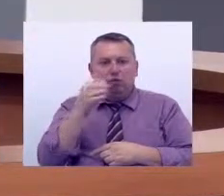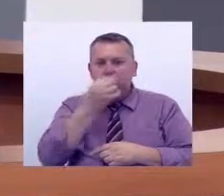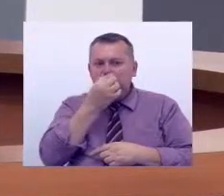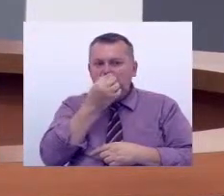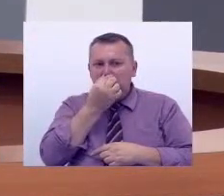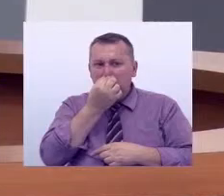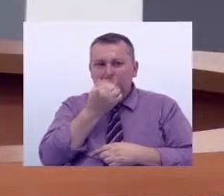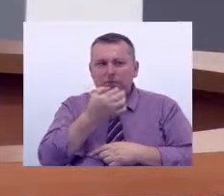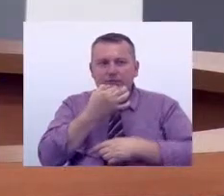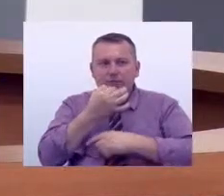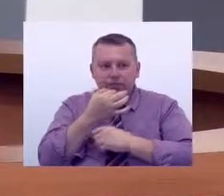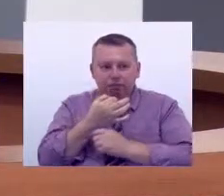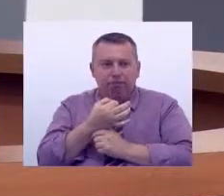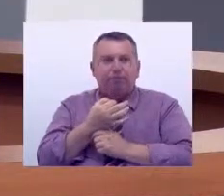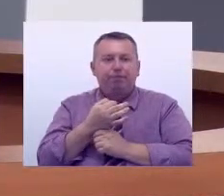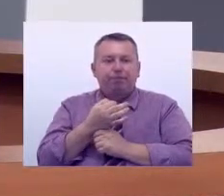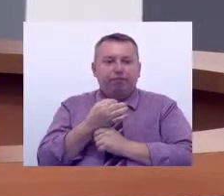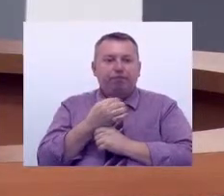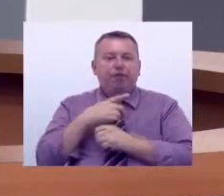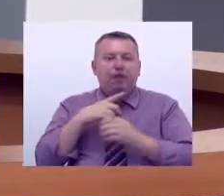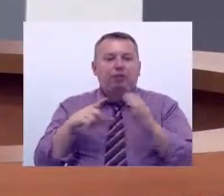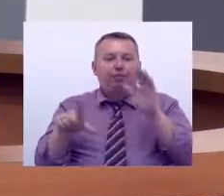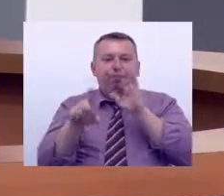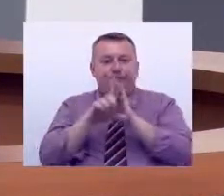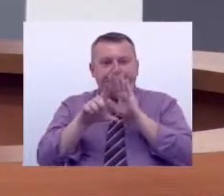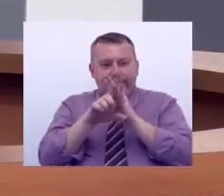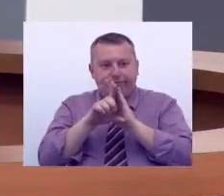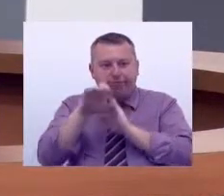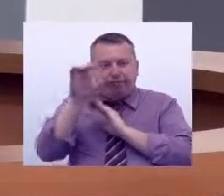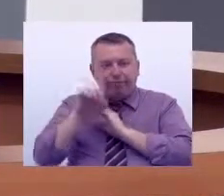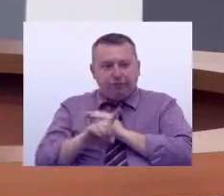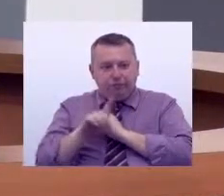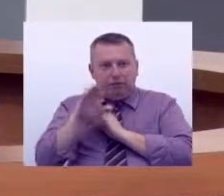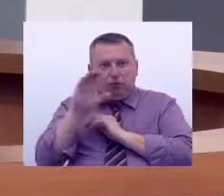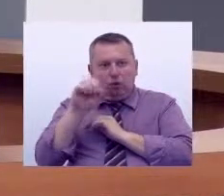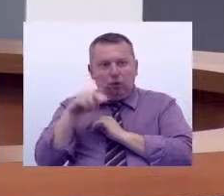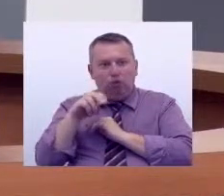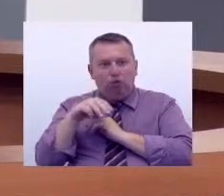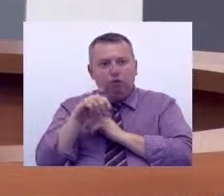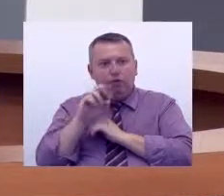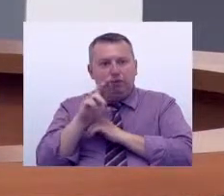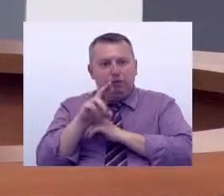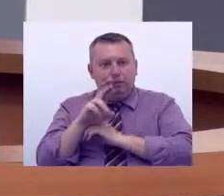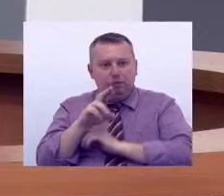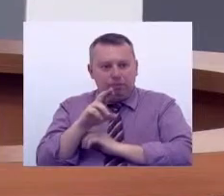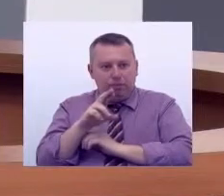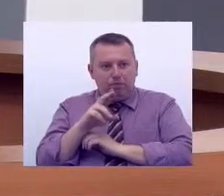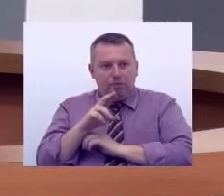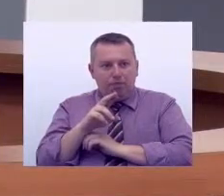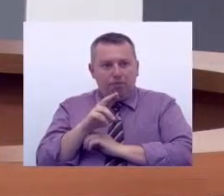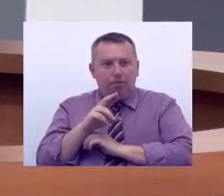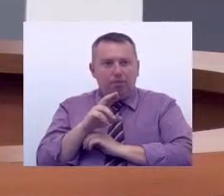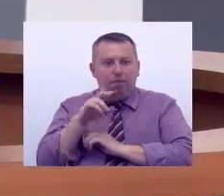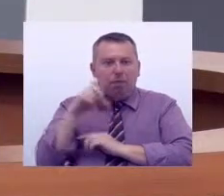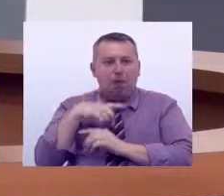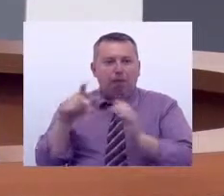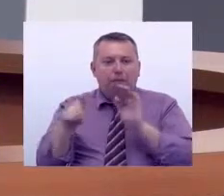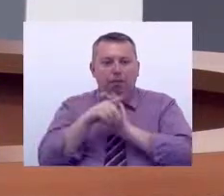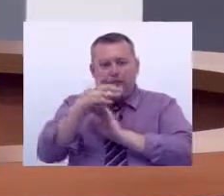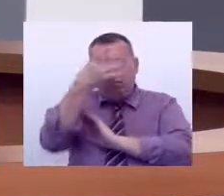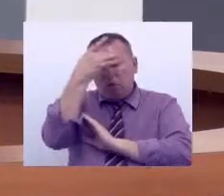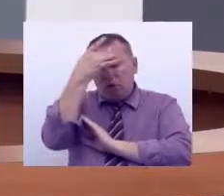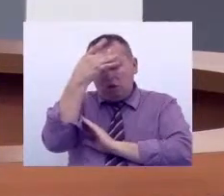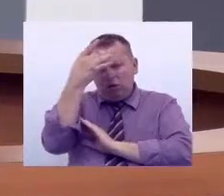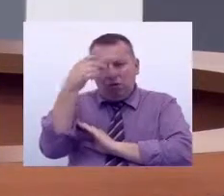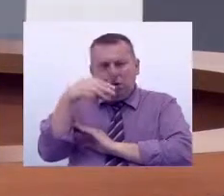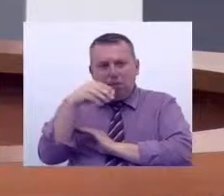eu acho que aqui, além de uma questão legal do direito do consumidor, meu caso, nos casos dos cidadãos guarulhenses, é uma questão moral. A gente